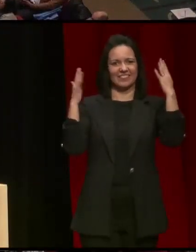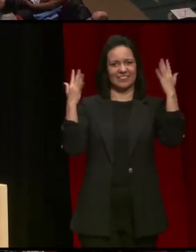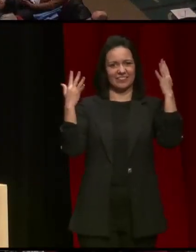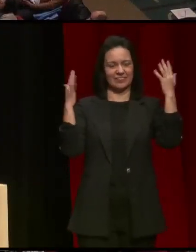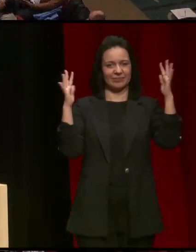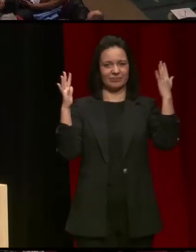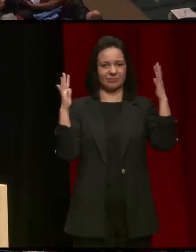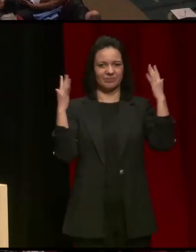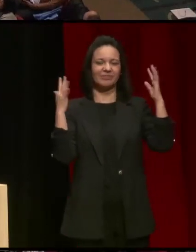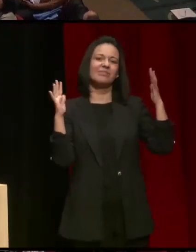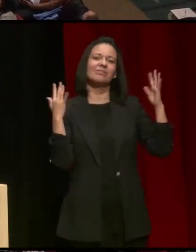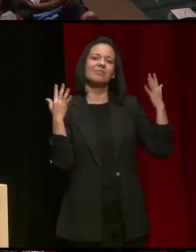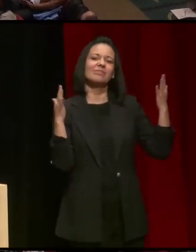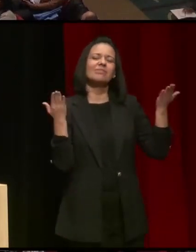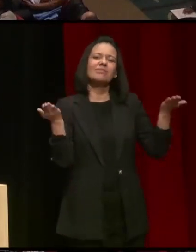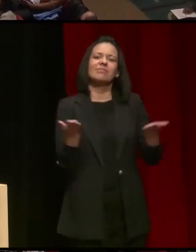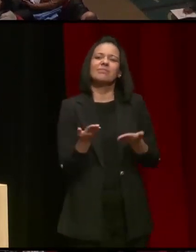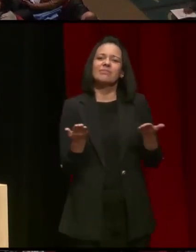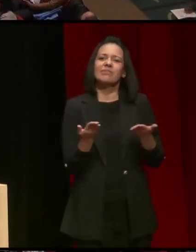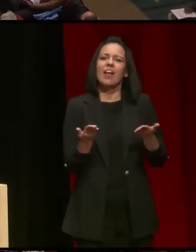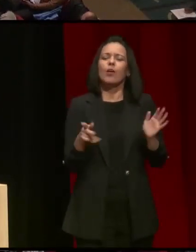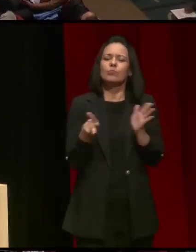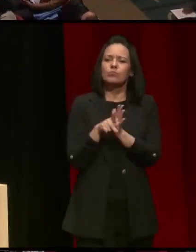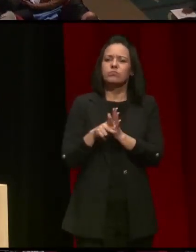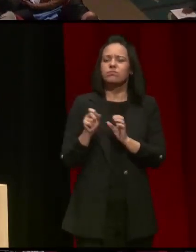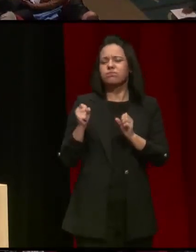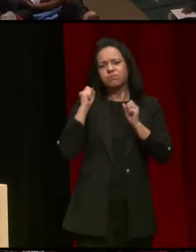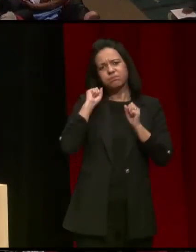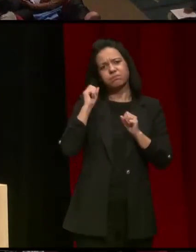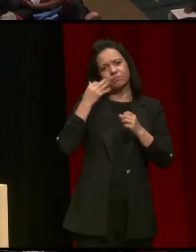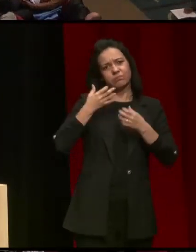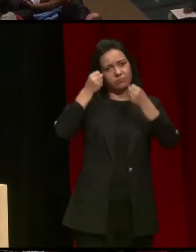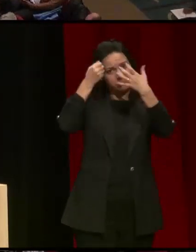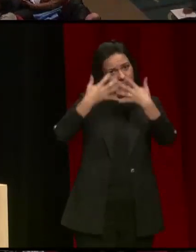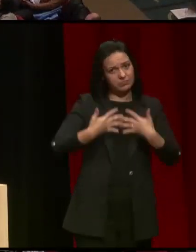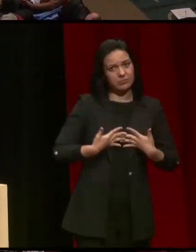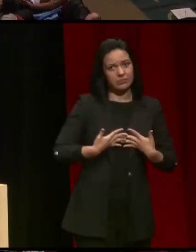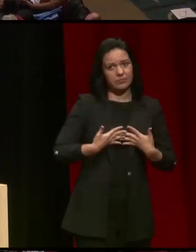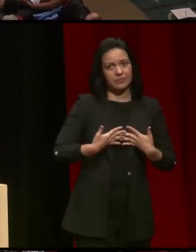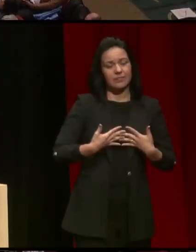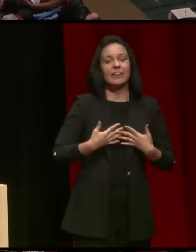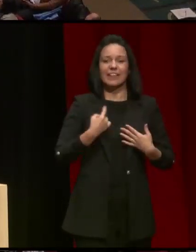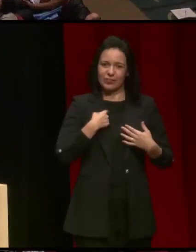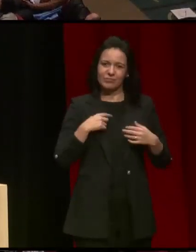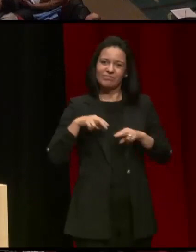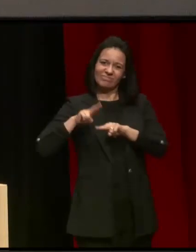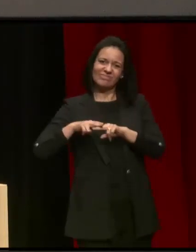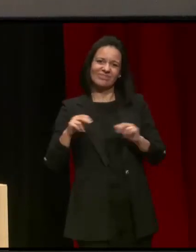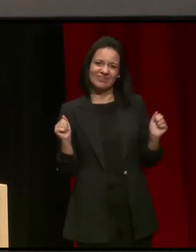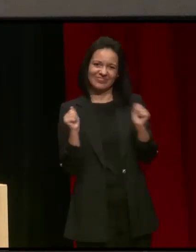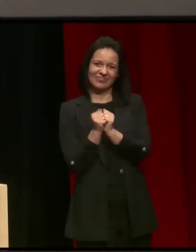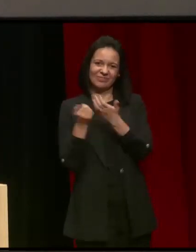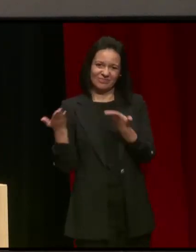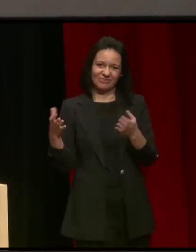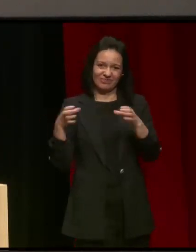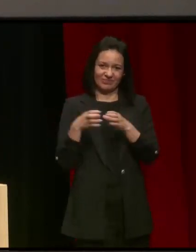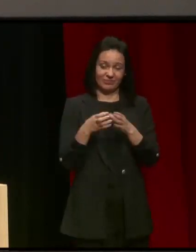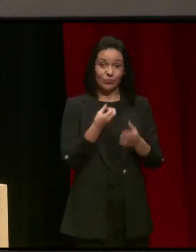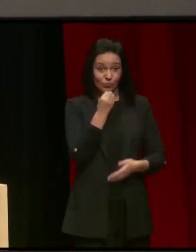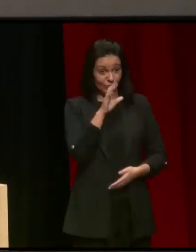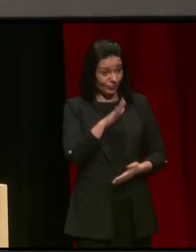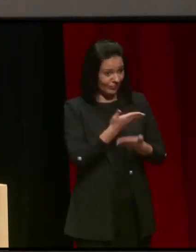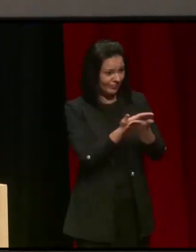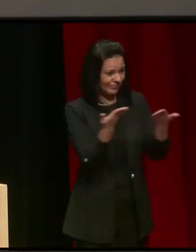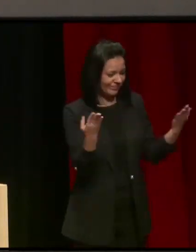mesmo tempo ela já vai fazer a sua descrição, enquanto eu tomo lugar junto com essa equipe maravilhosa. Boa